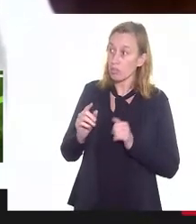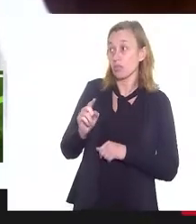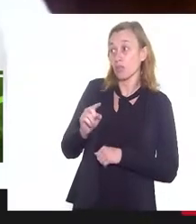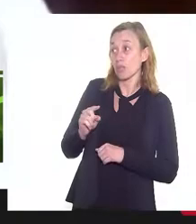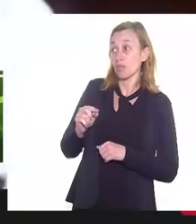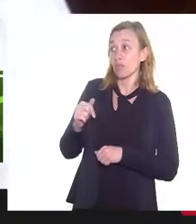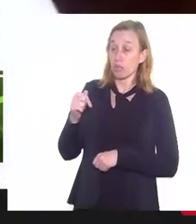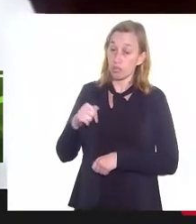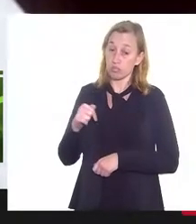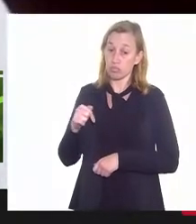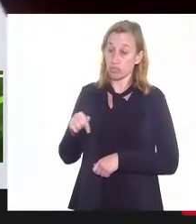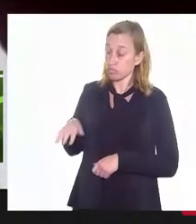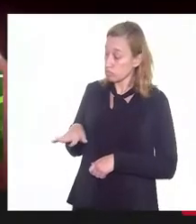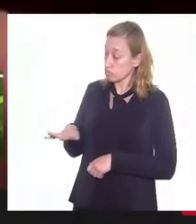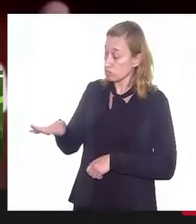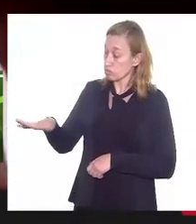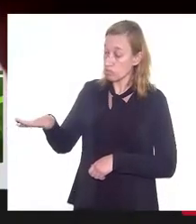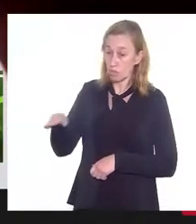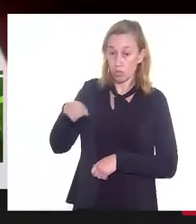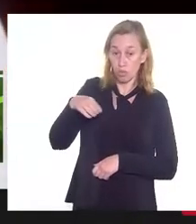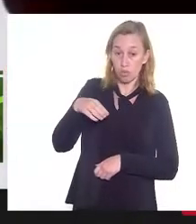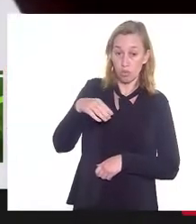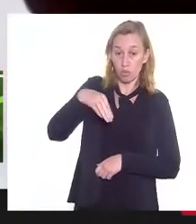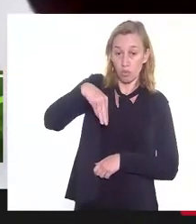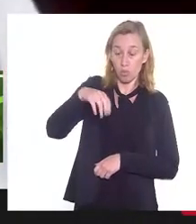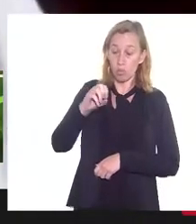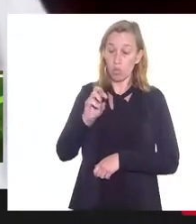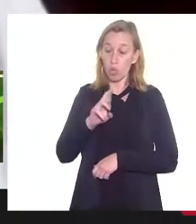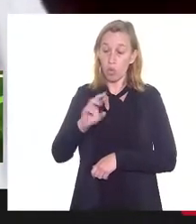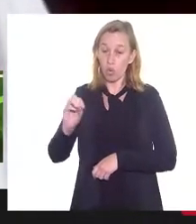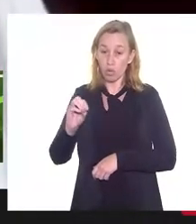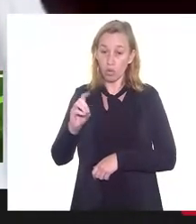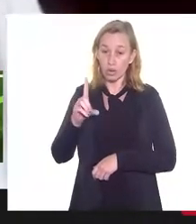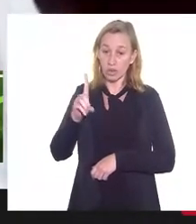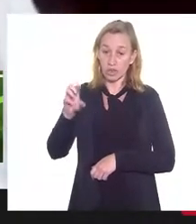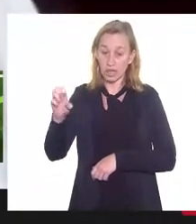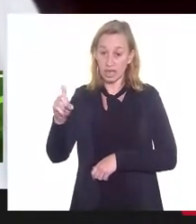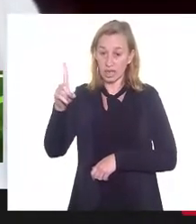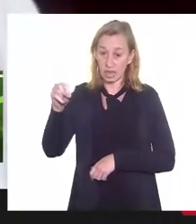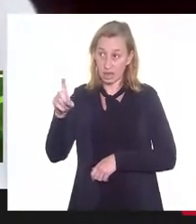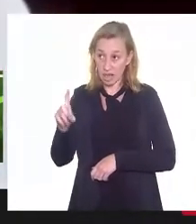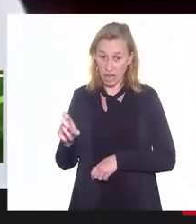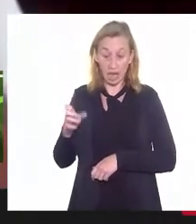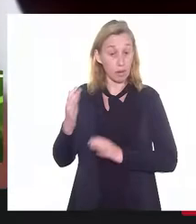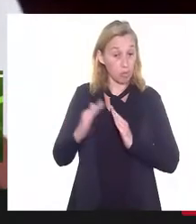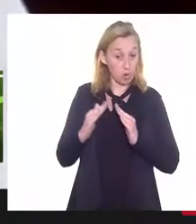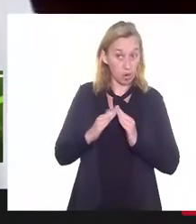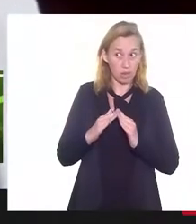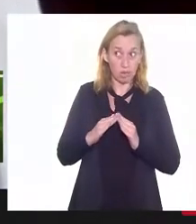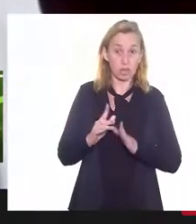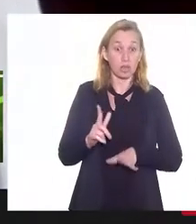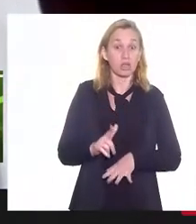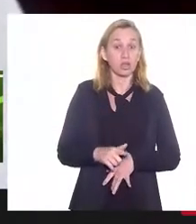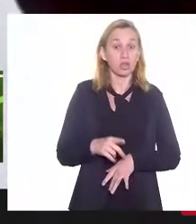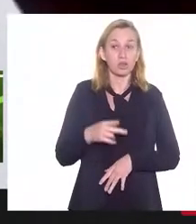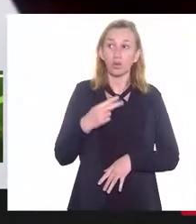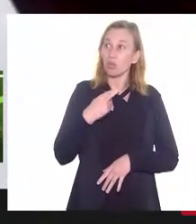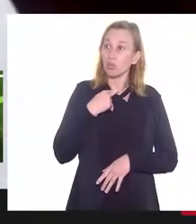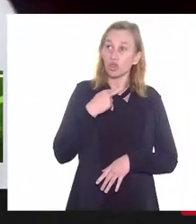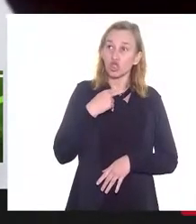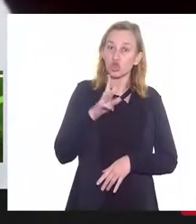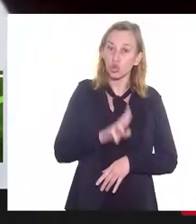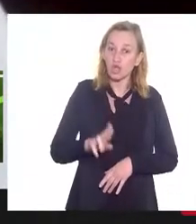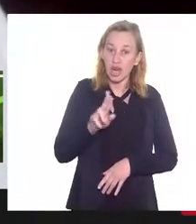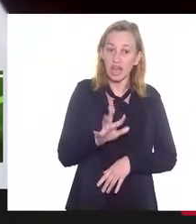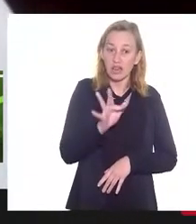ela não podia usar fio de conta. Isso eu estou falando de 2000. Né? Ela não podia usar fio de conta, não